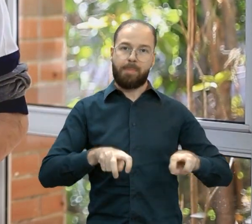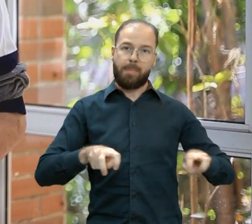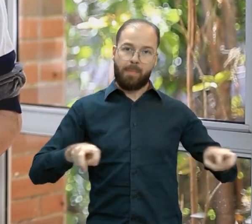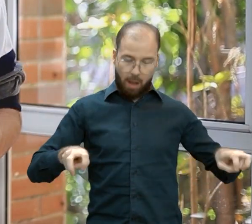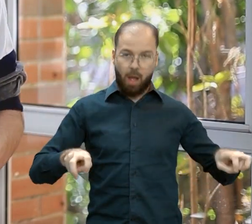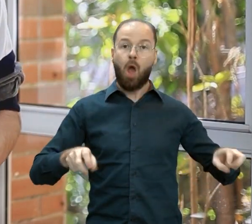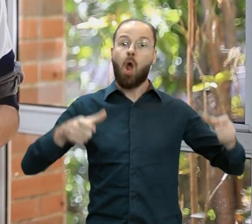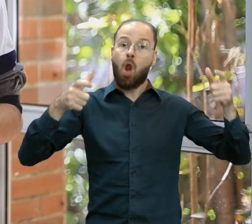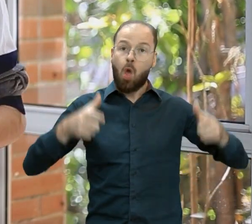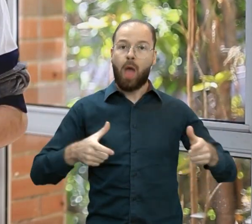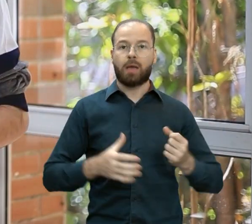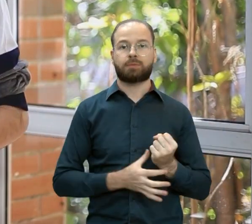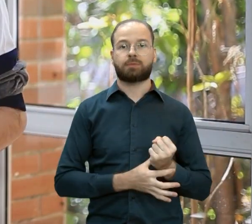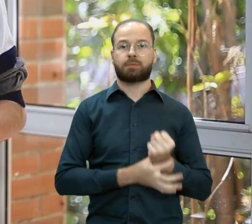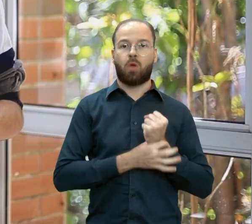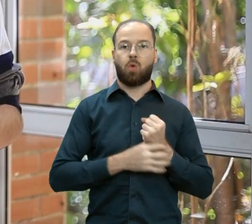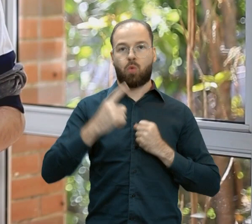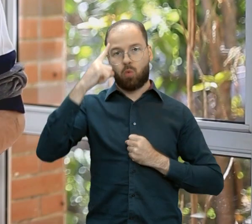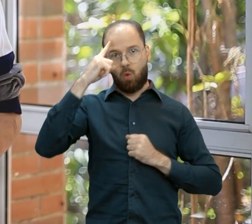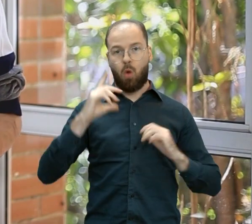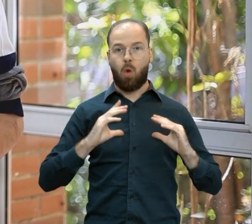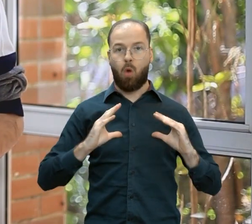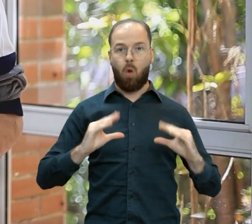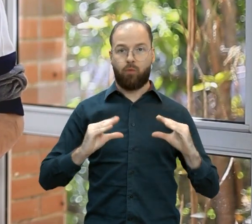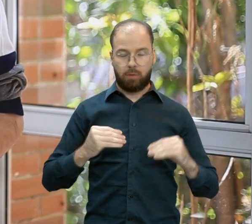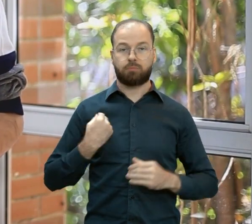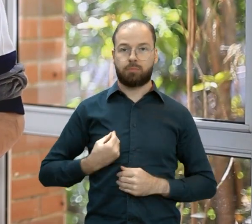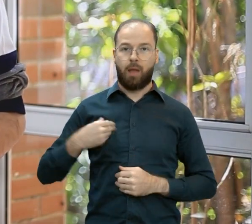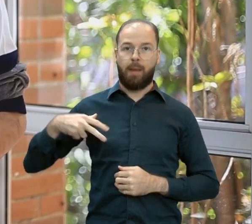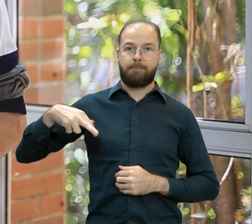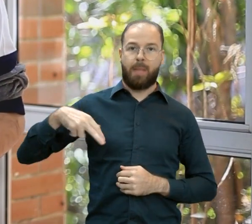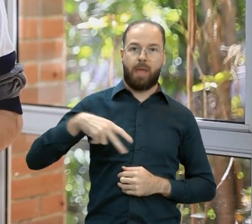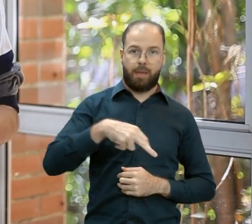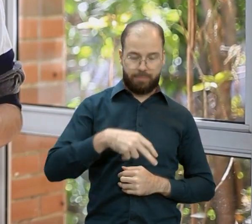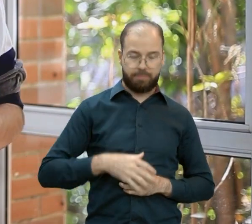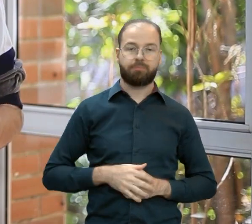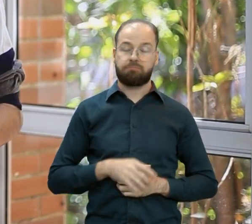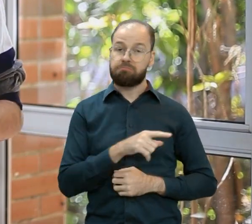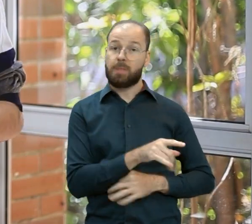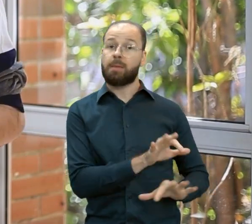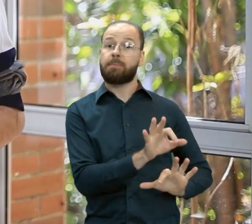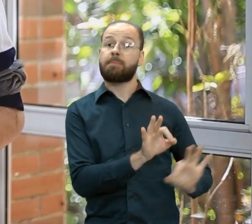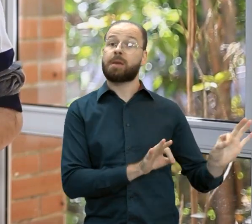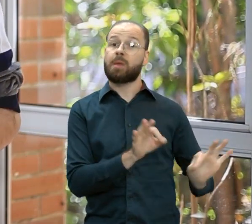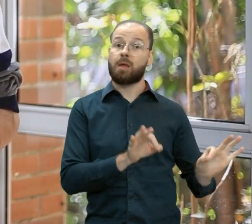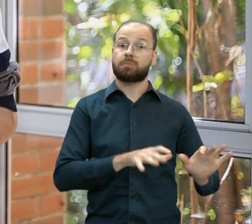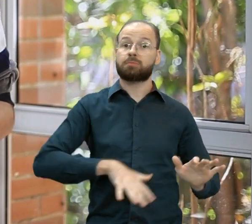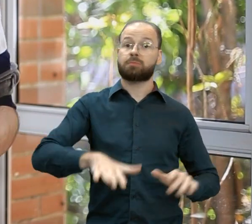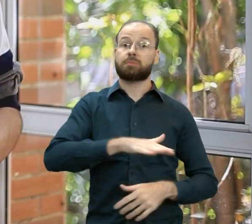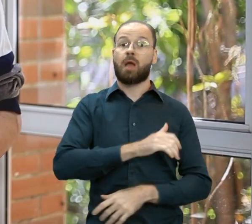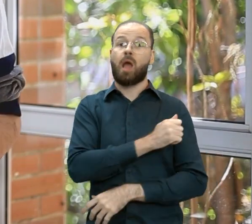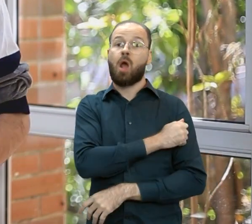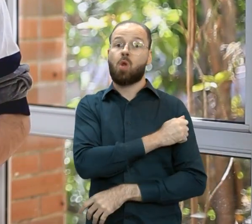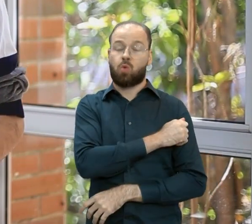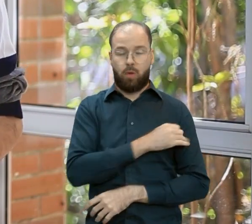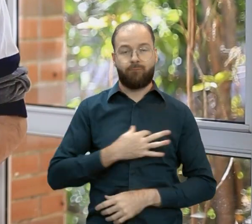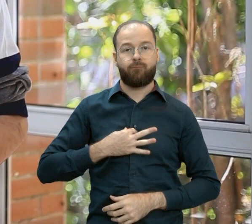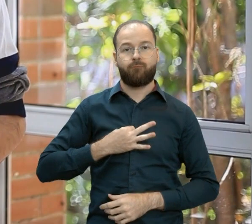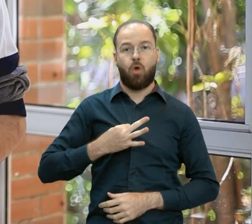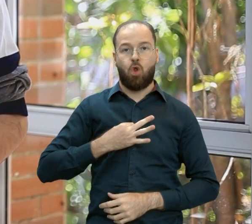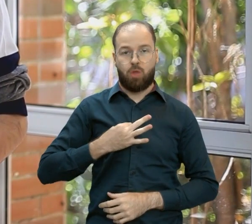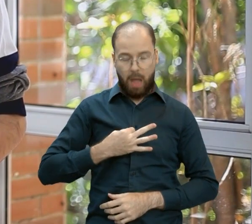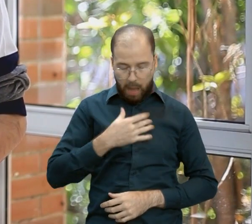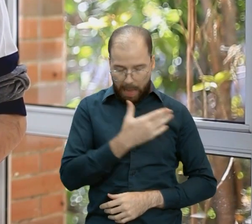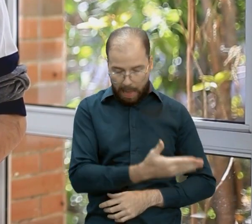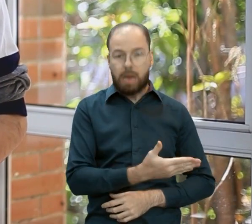estacionamento em um local seguro e confortável para quem está a pé. Ele foi preparado por estudantes voluntários e faz parte de um